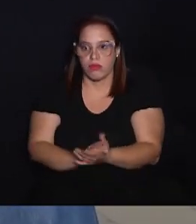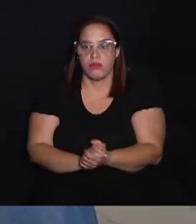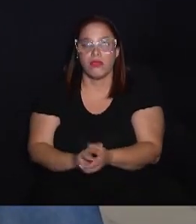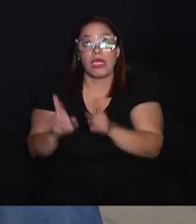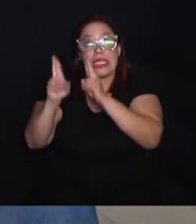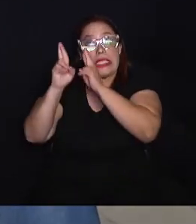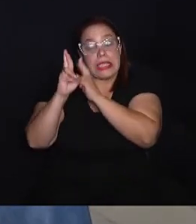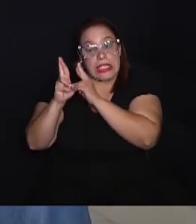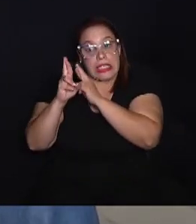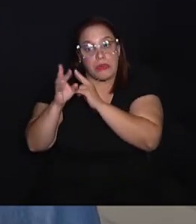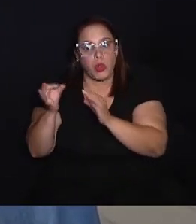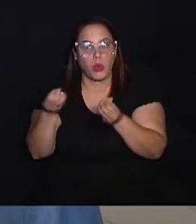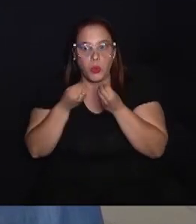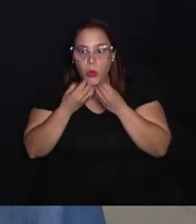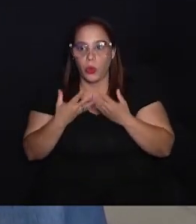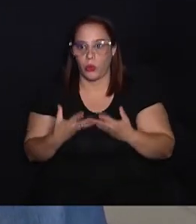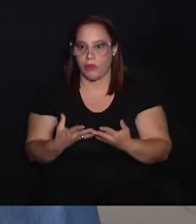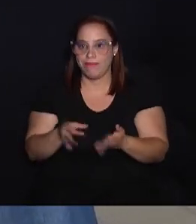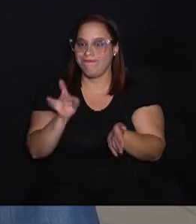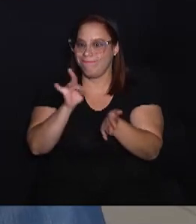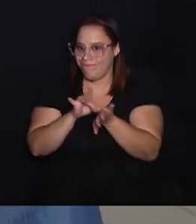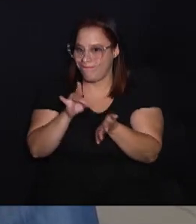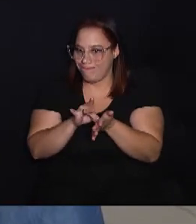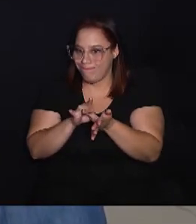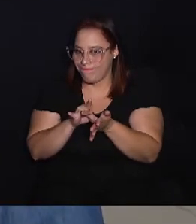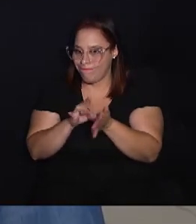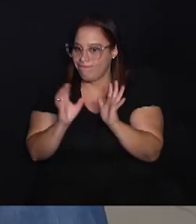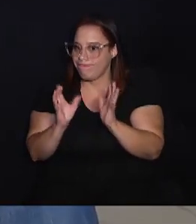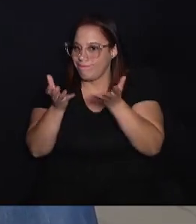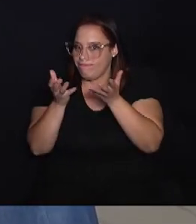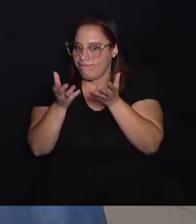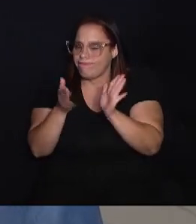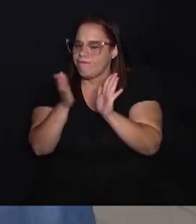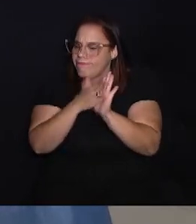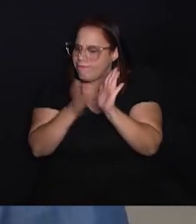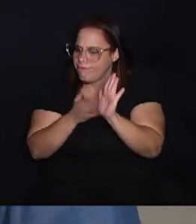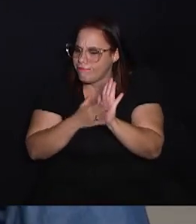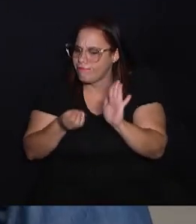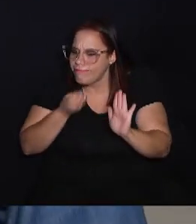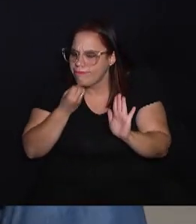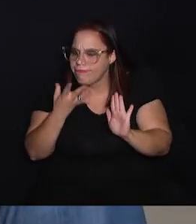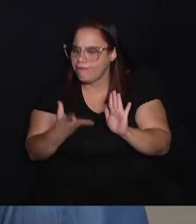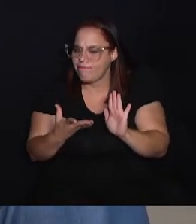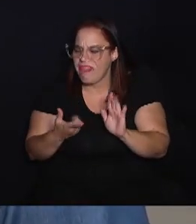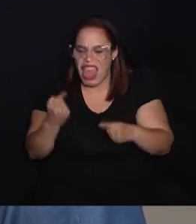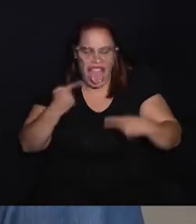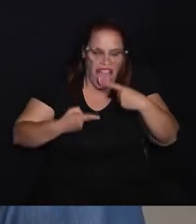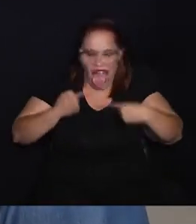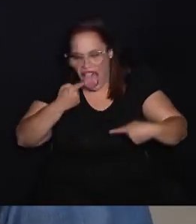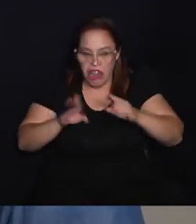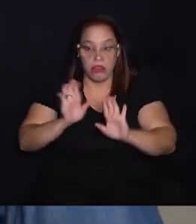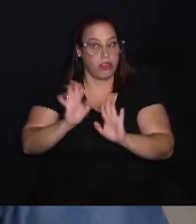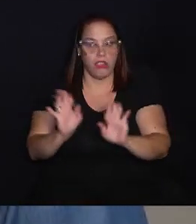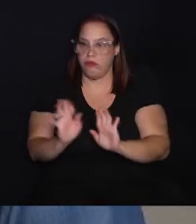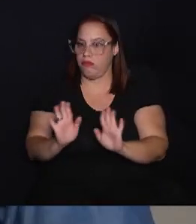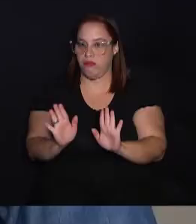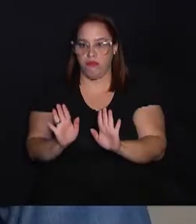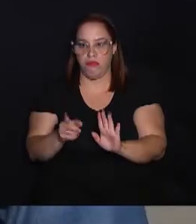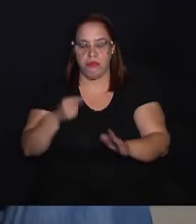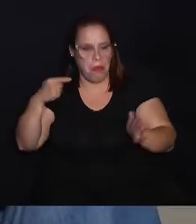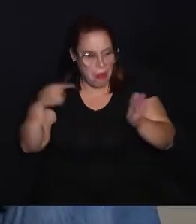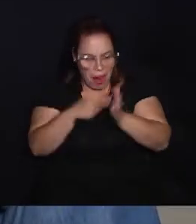bairro Bonfim, onde chegou acompanhado de sua equipe e cumprimentou os eleitores. Olha, é uma expectativa